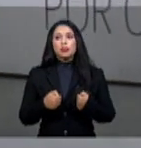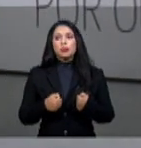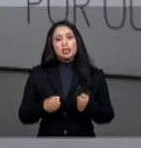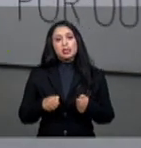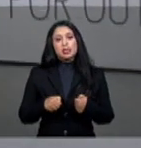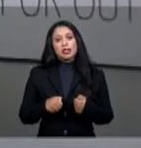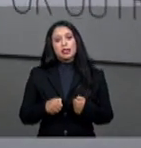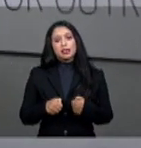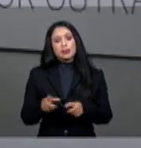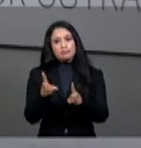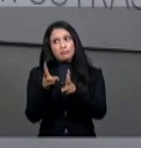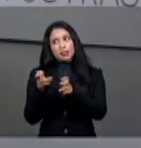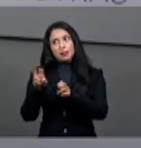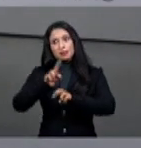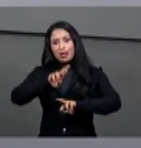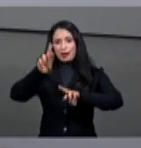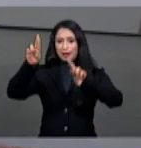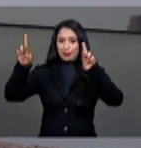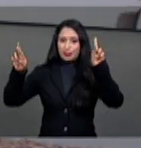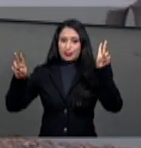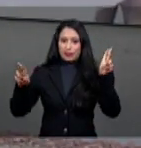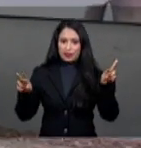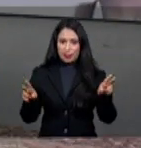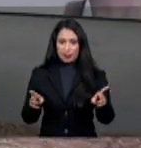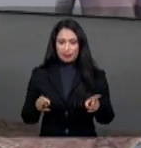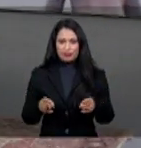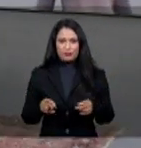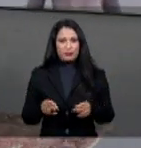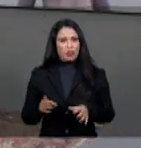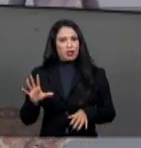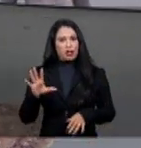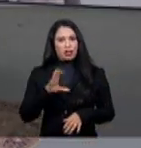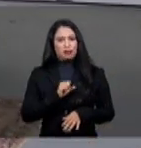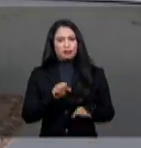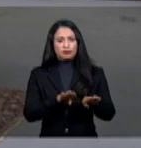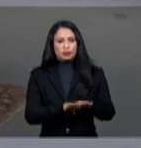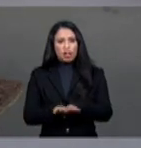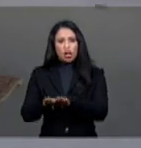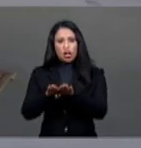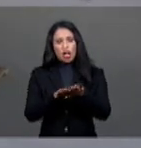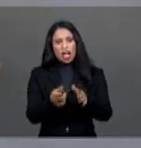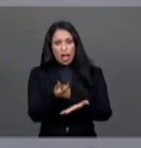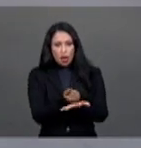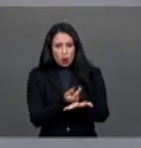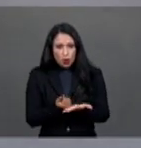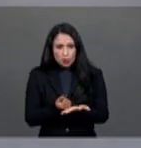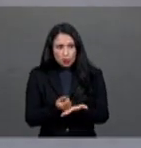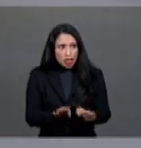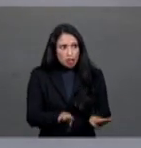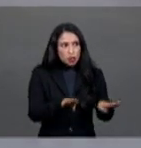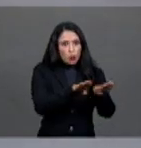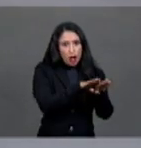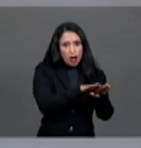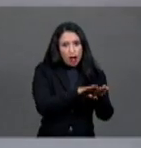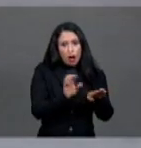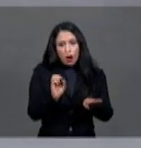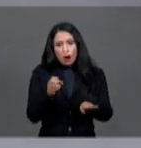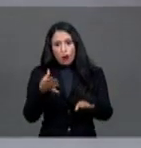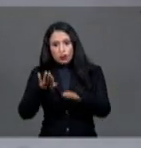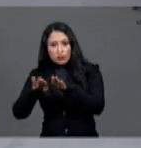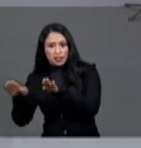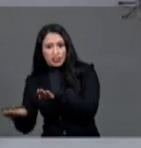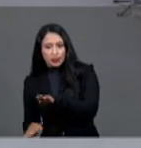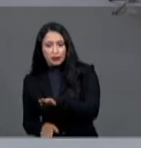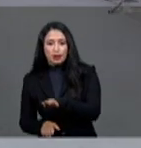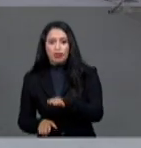eu achei tratar especificamente do tema Eu adorei esse título economia iguala desigual Acho super importante no dia você